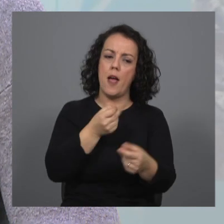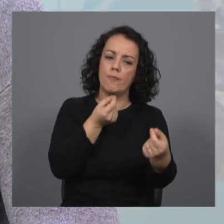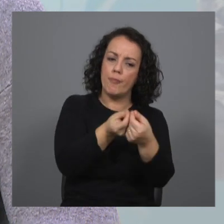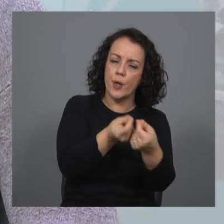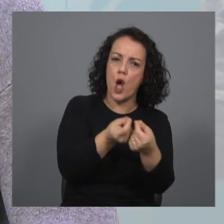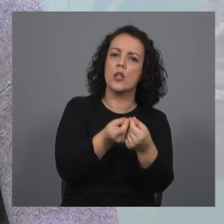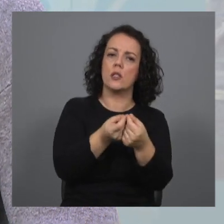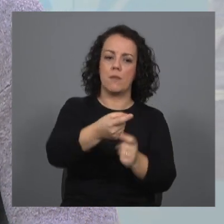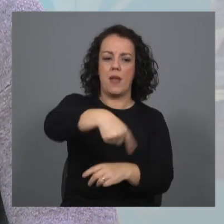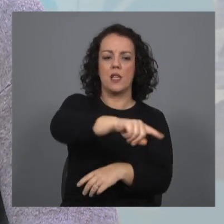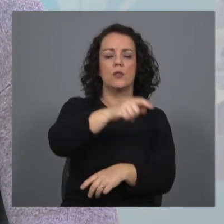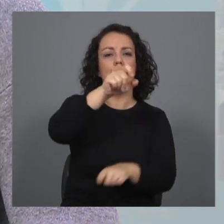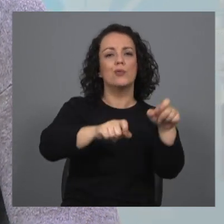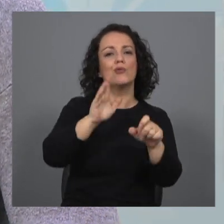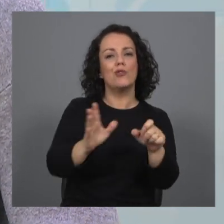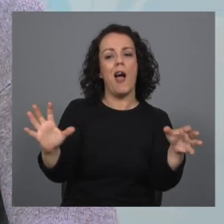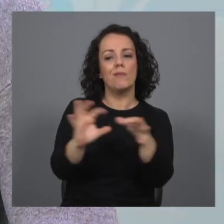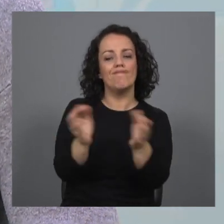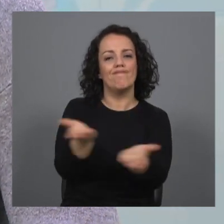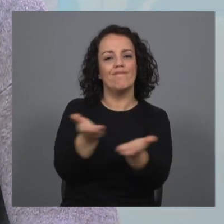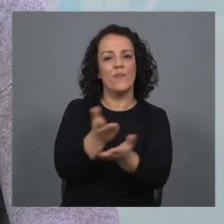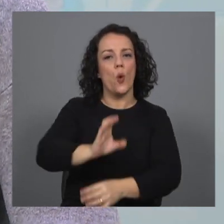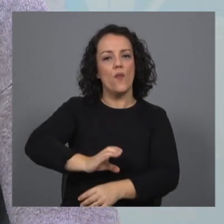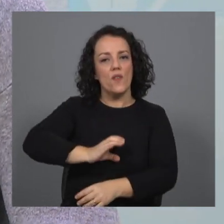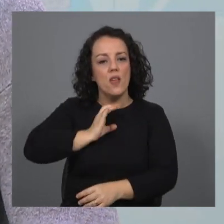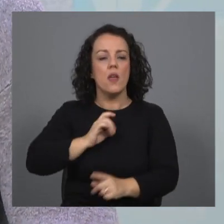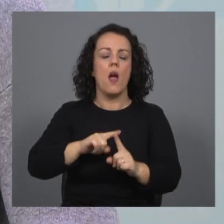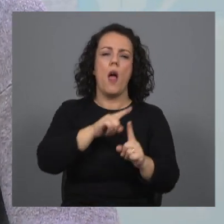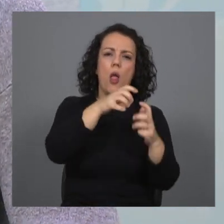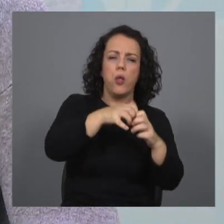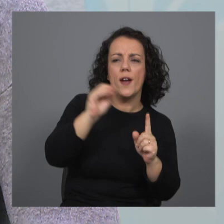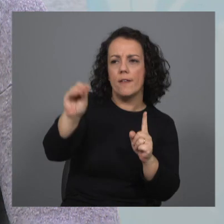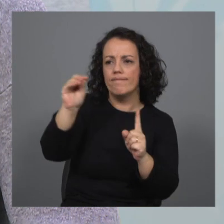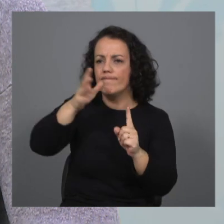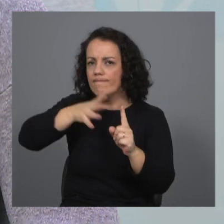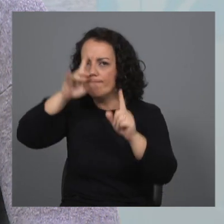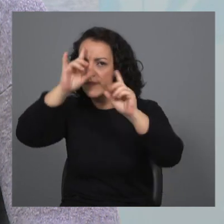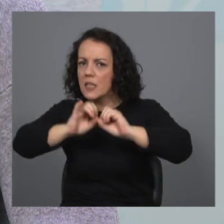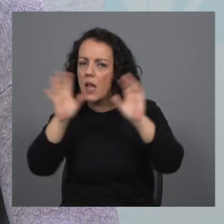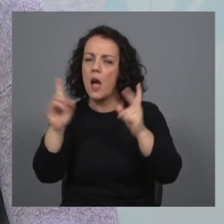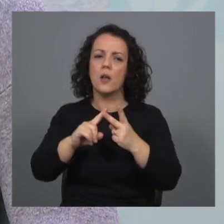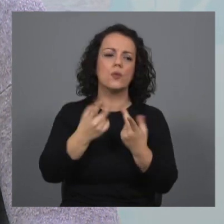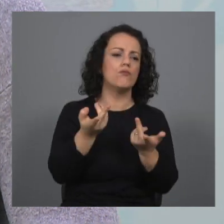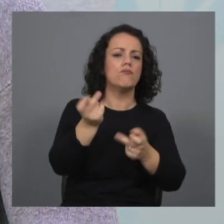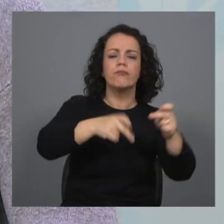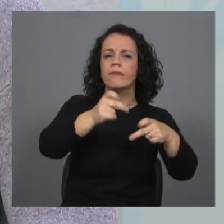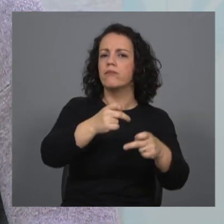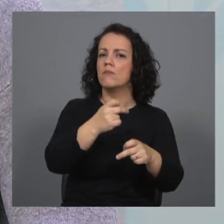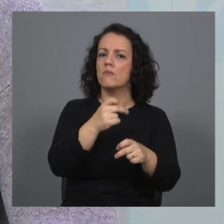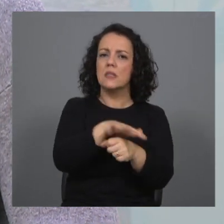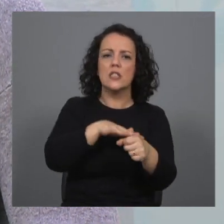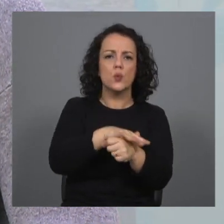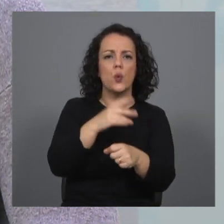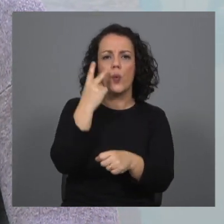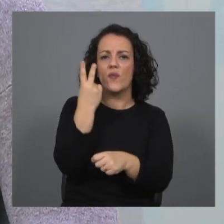quem estas famílias já confiam, a quem recorrem para esclarecer dúvidas e para resolver algumas situações da sua